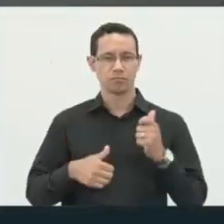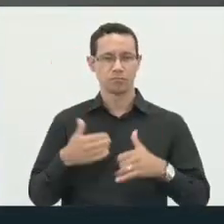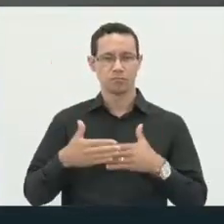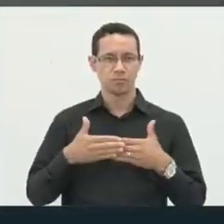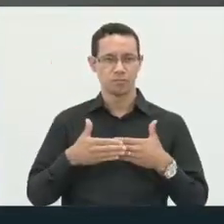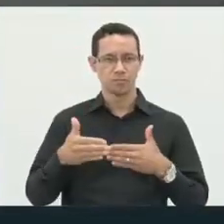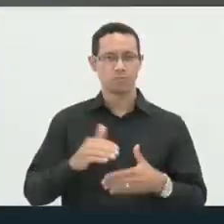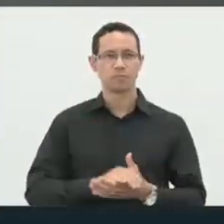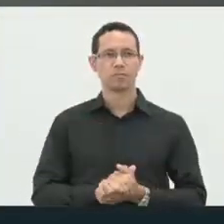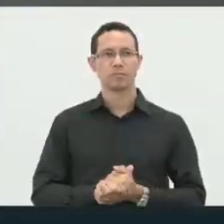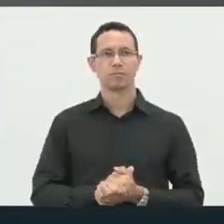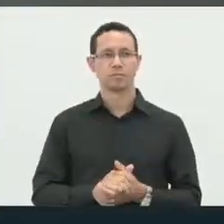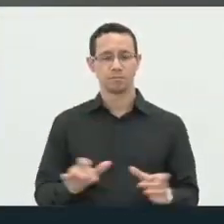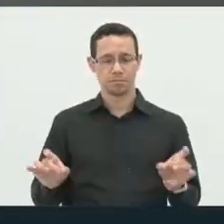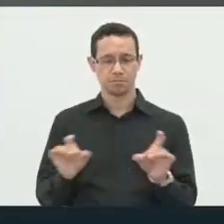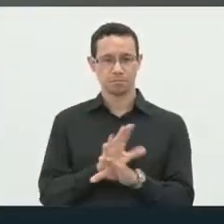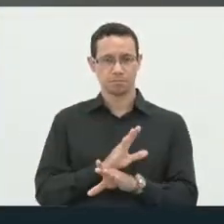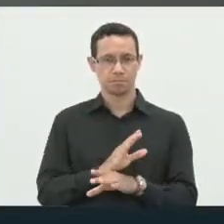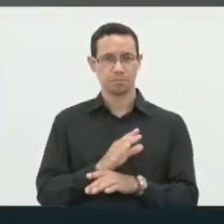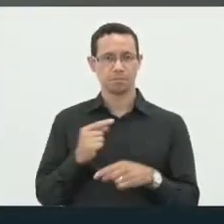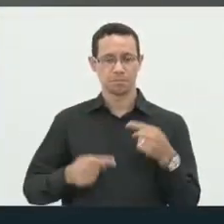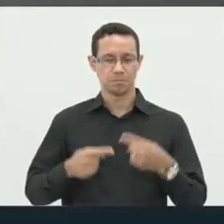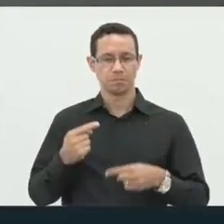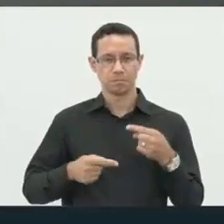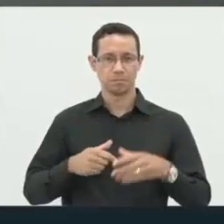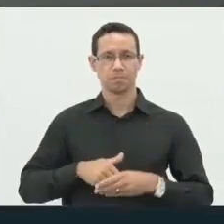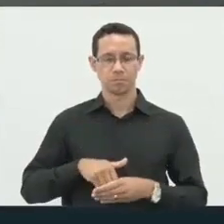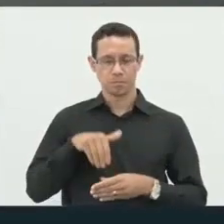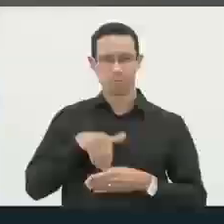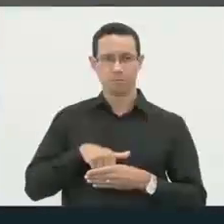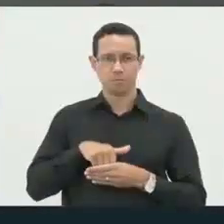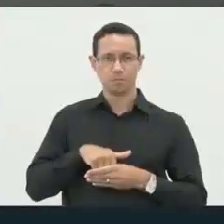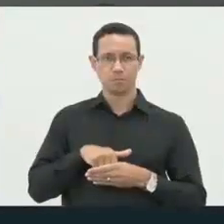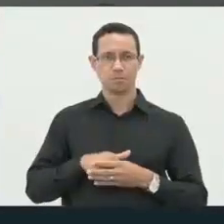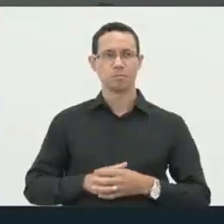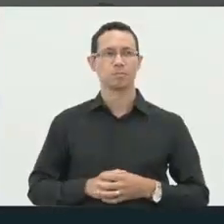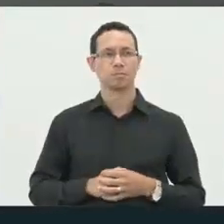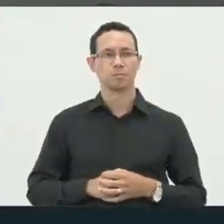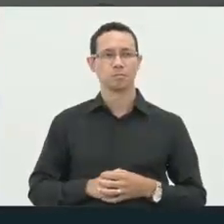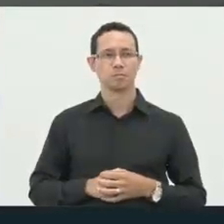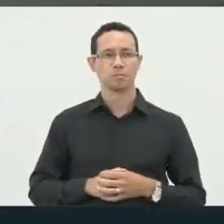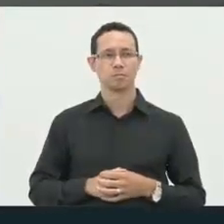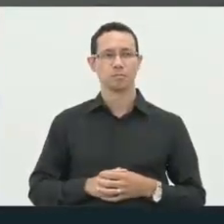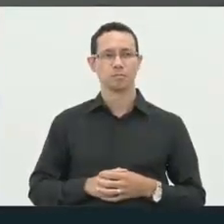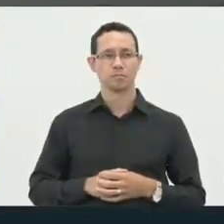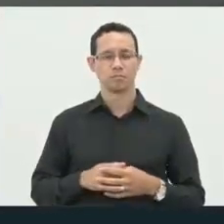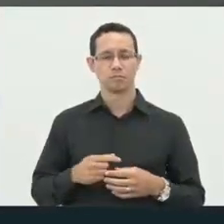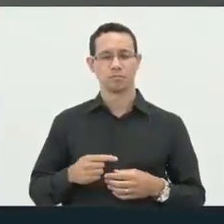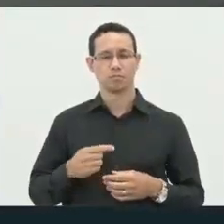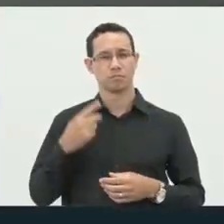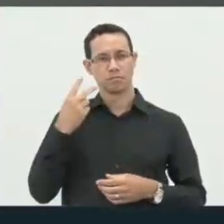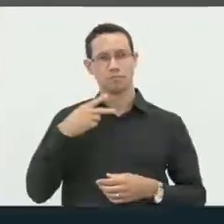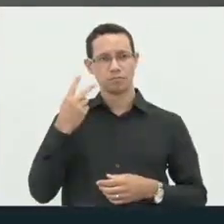encerrada a discussão em votação com a palavra Vereador Wesley